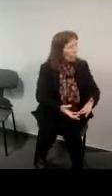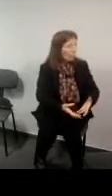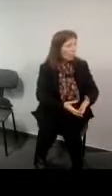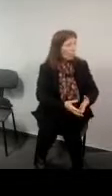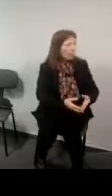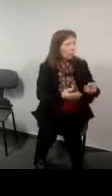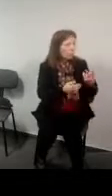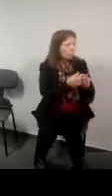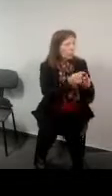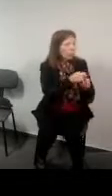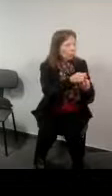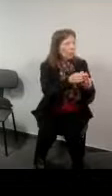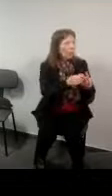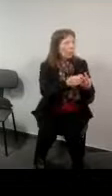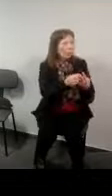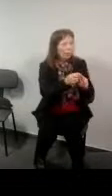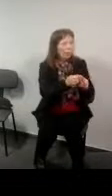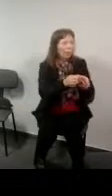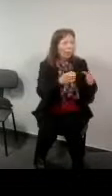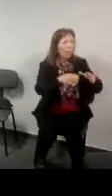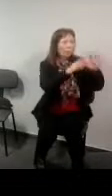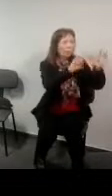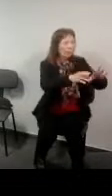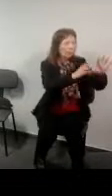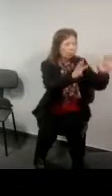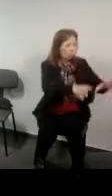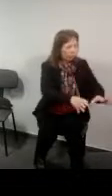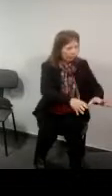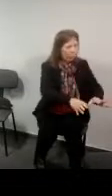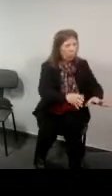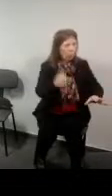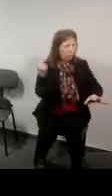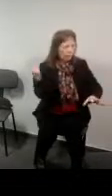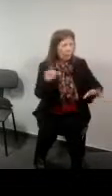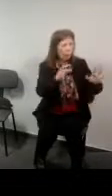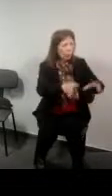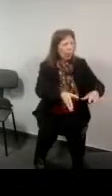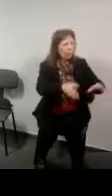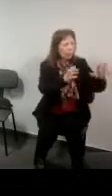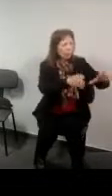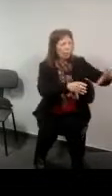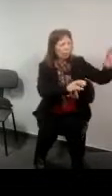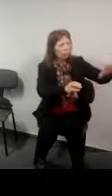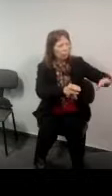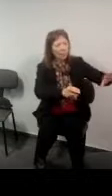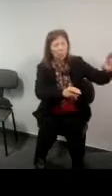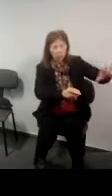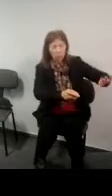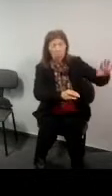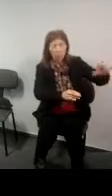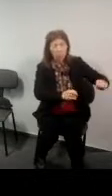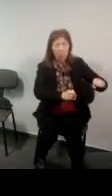ajudar mais. Então, são duas coisas que, além de você fazer tudo no paciente, como diz ali, está com ferida, você vai para o tato